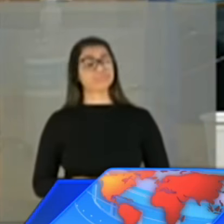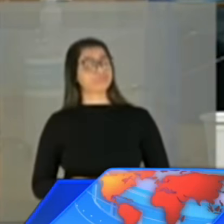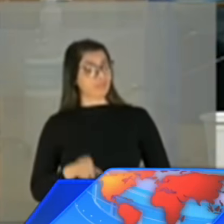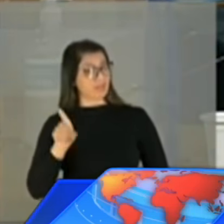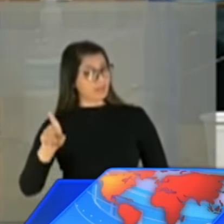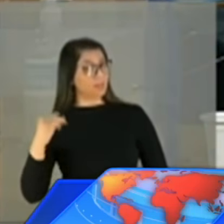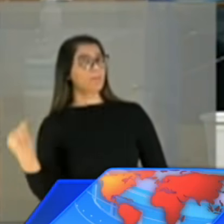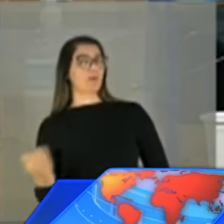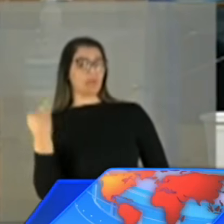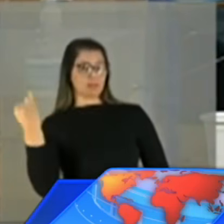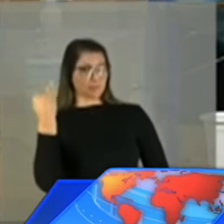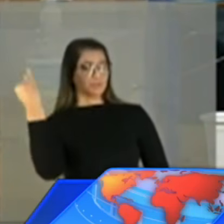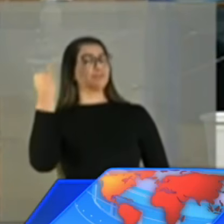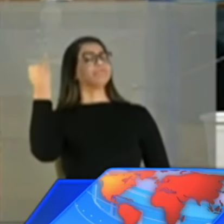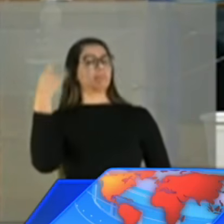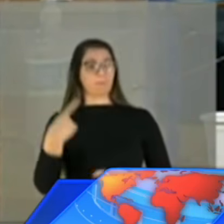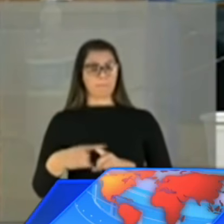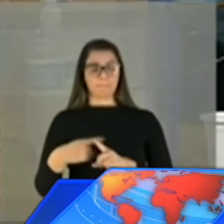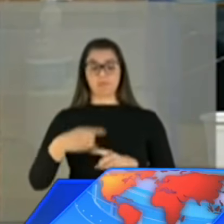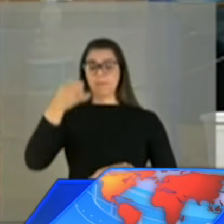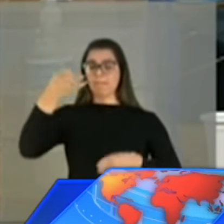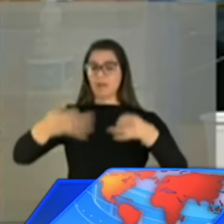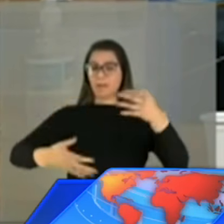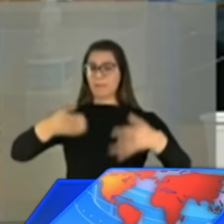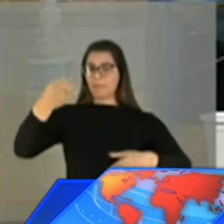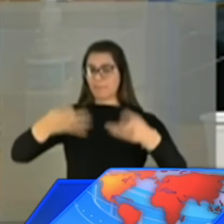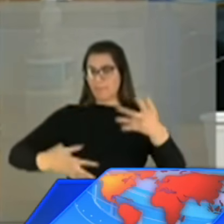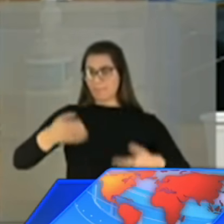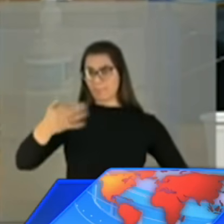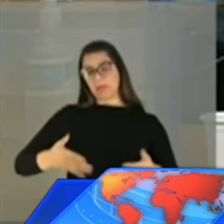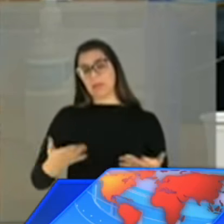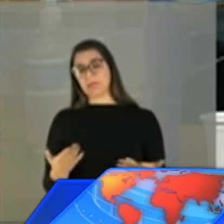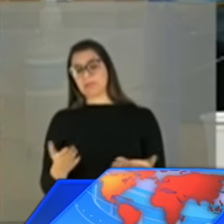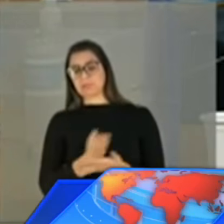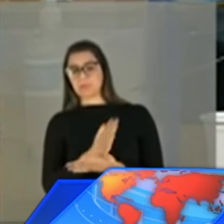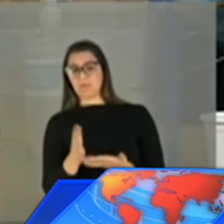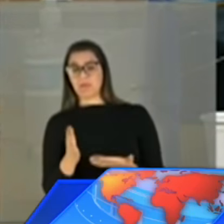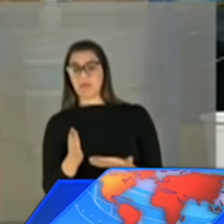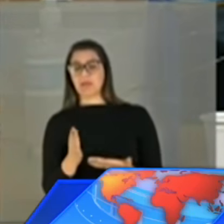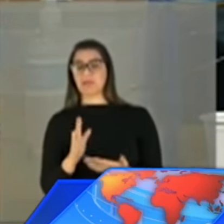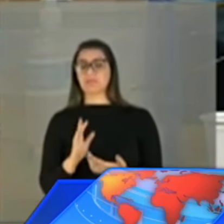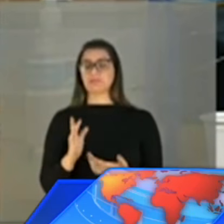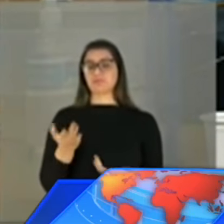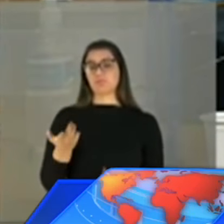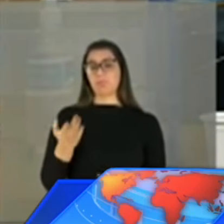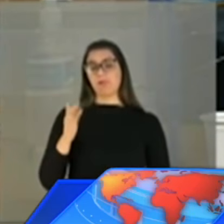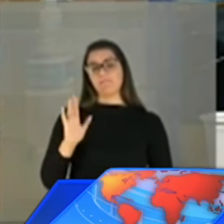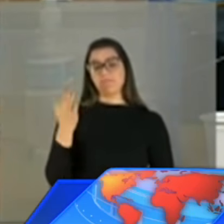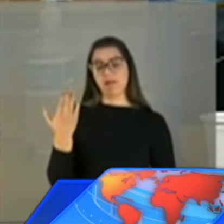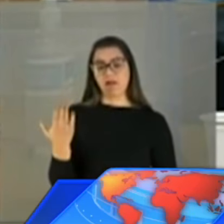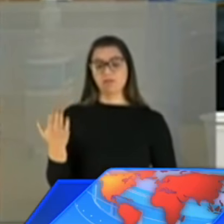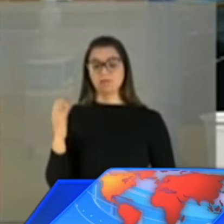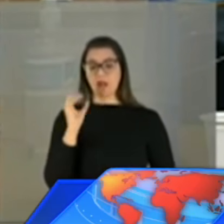muito importante, porque a narrativa de uma eventual prevaricação do presidente, que de logo